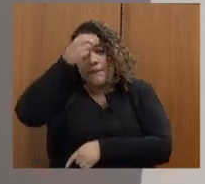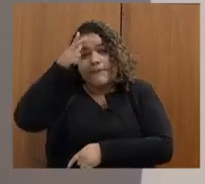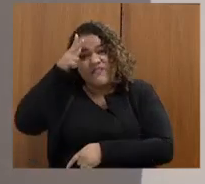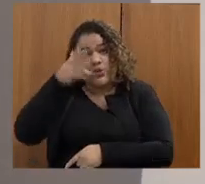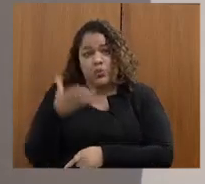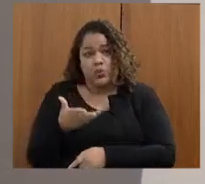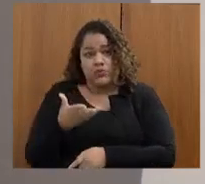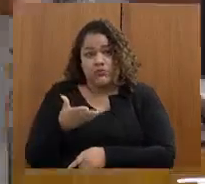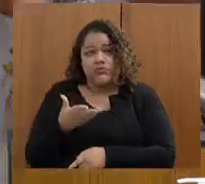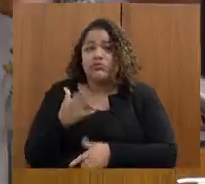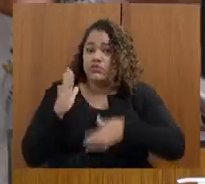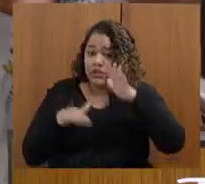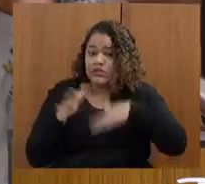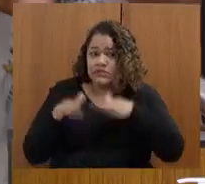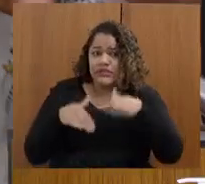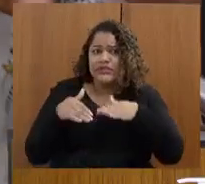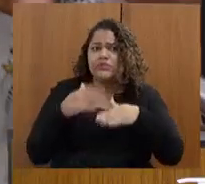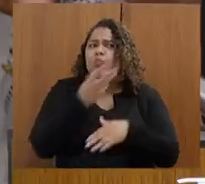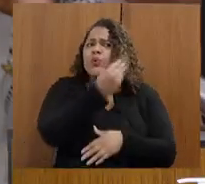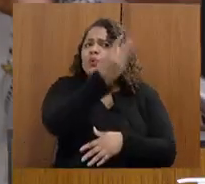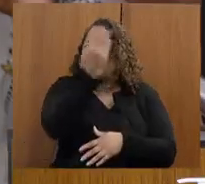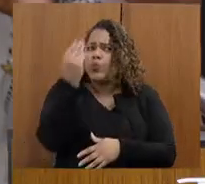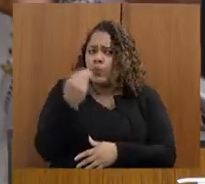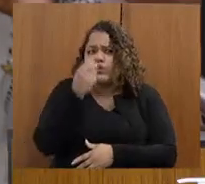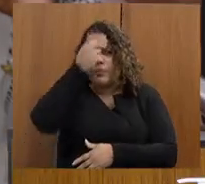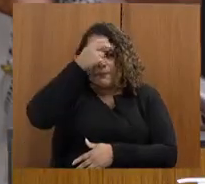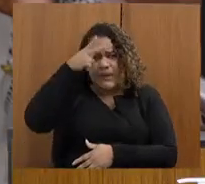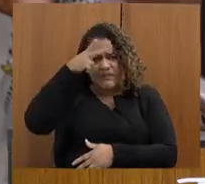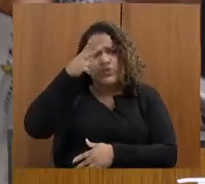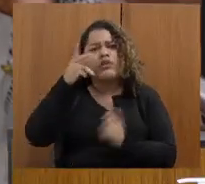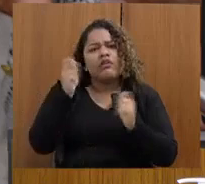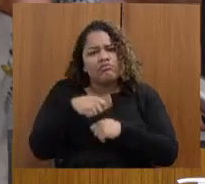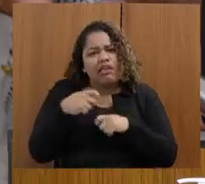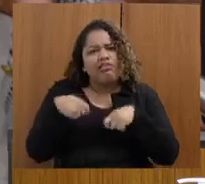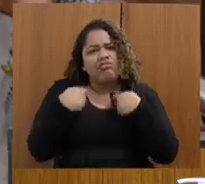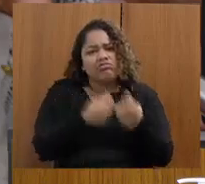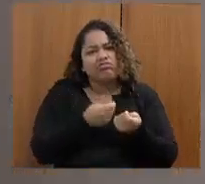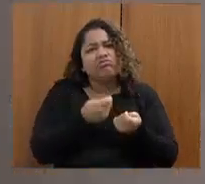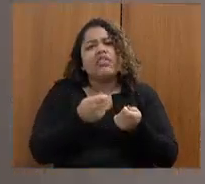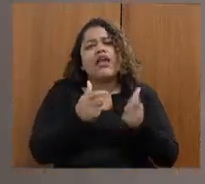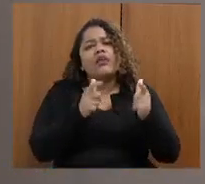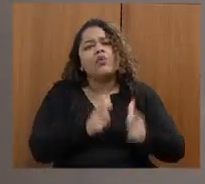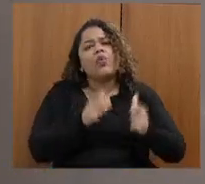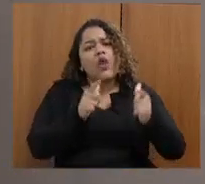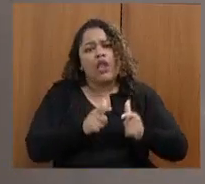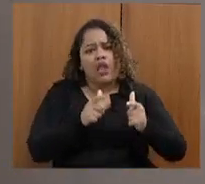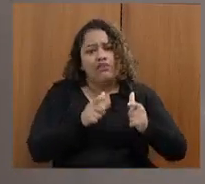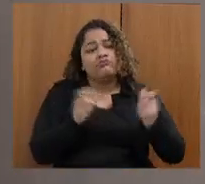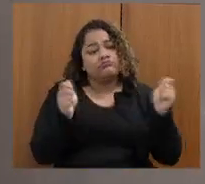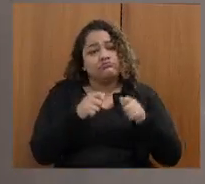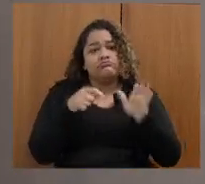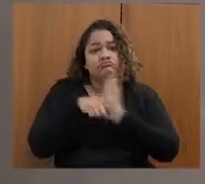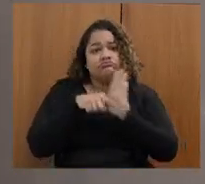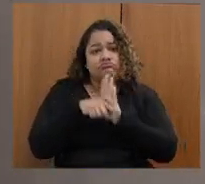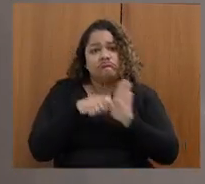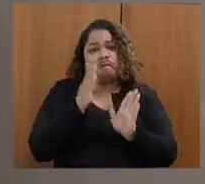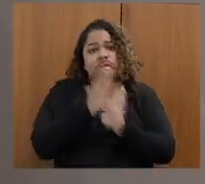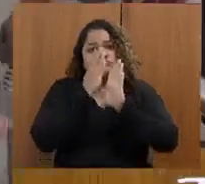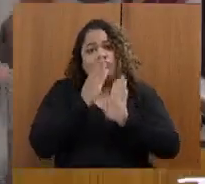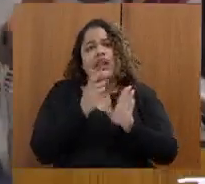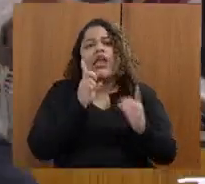ceder espaço da secretaria de saúde para poder até nessa parceria com estado para atender esse